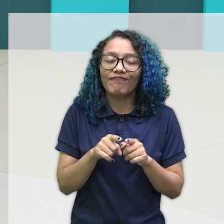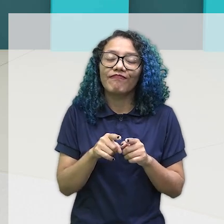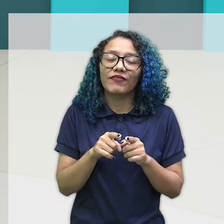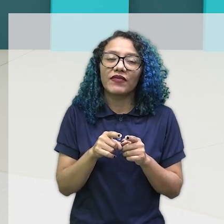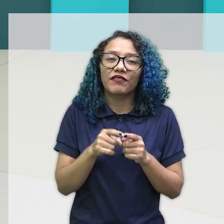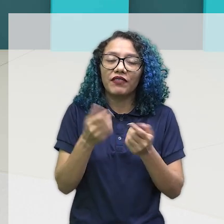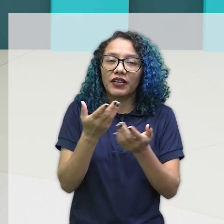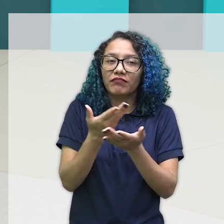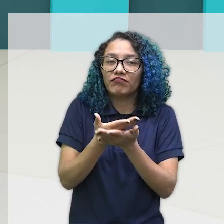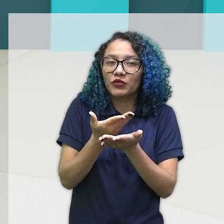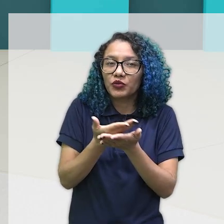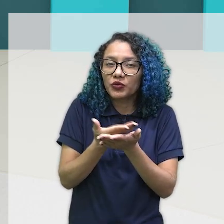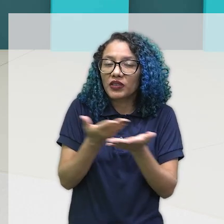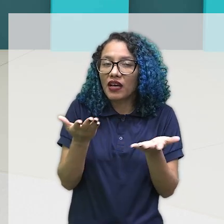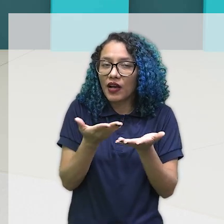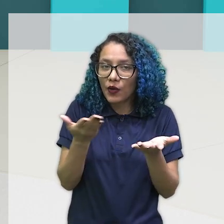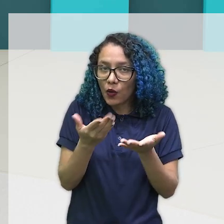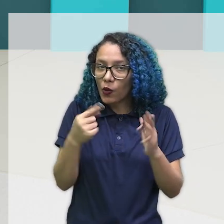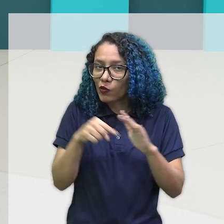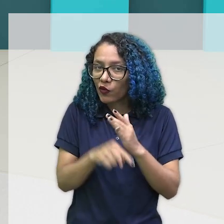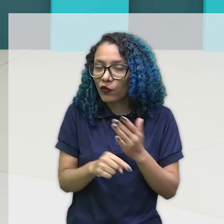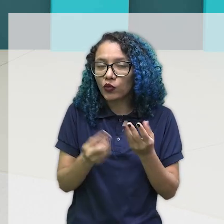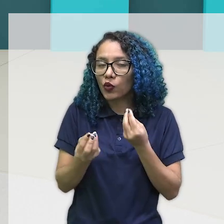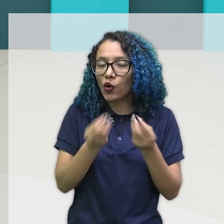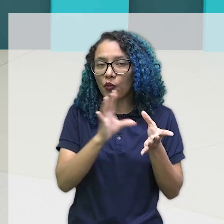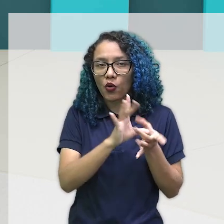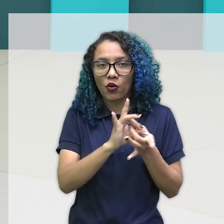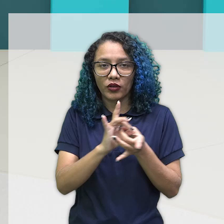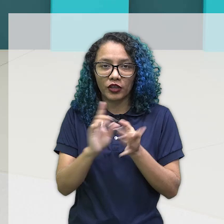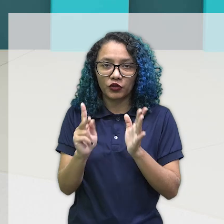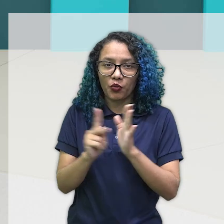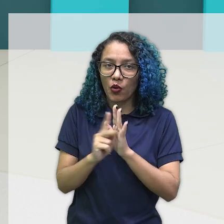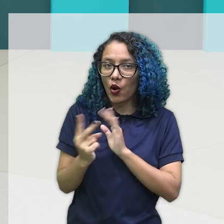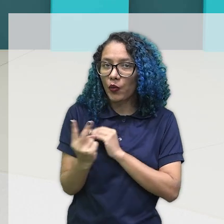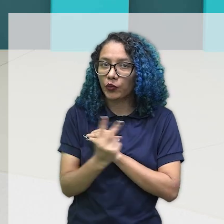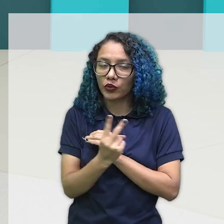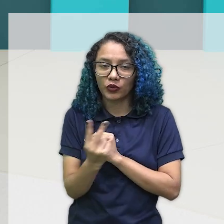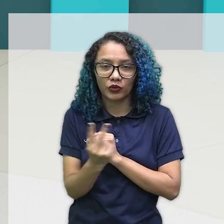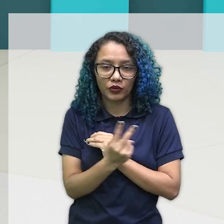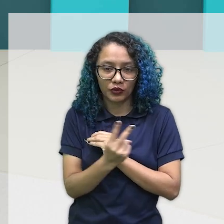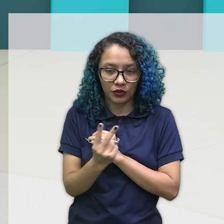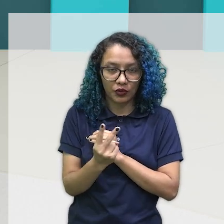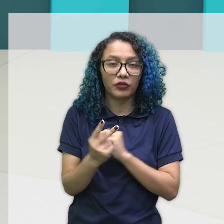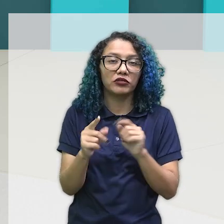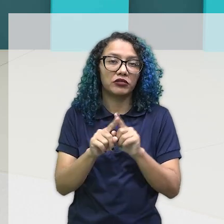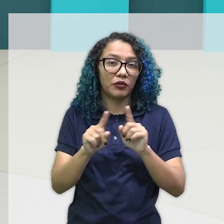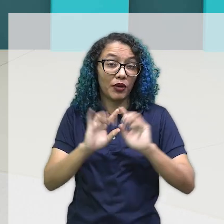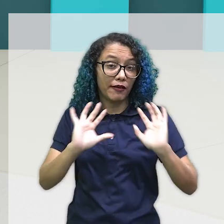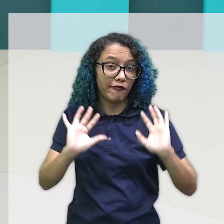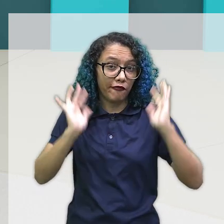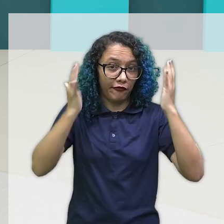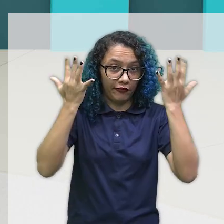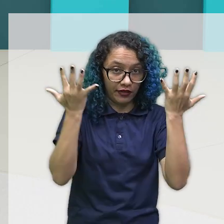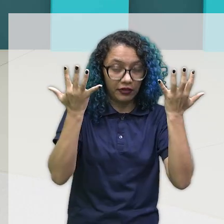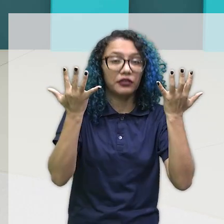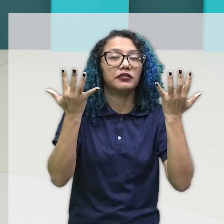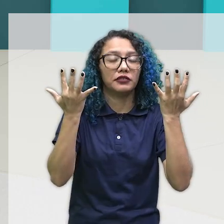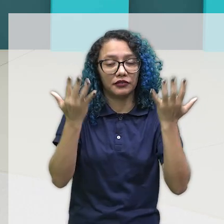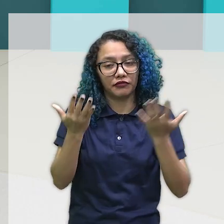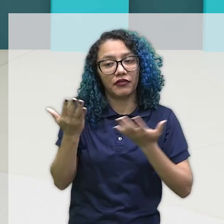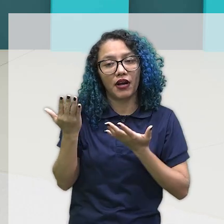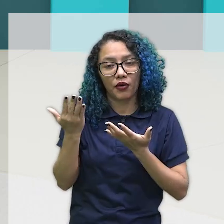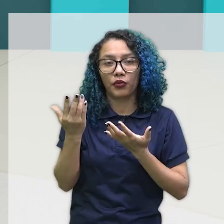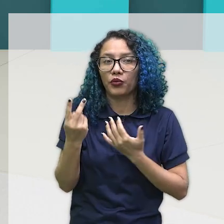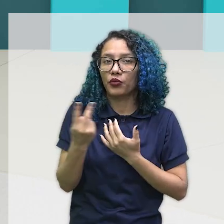o contexto em que eles estão inseridos, sobre o festival, onde eles são aí os personagens